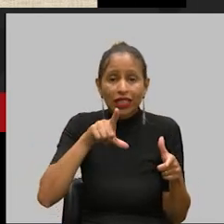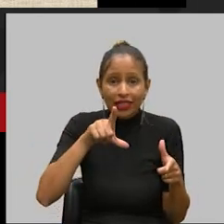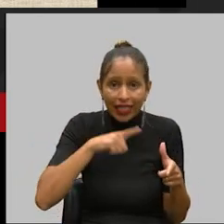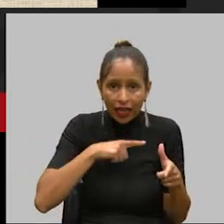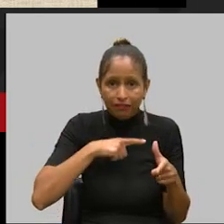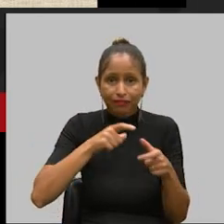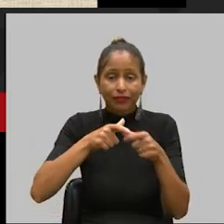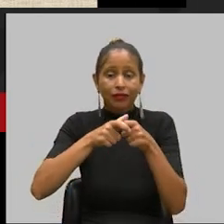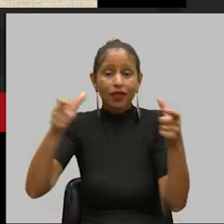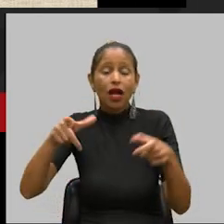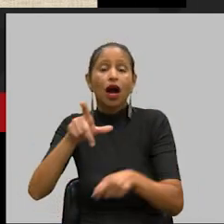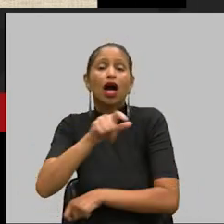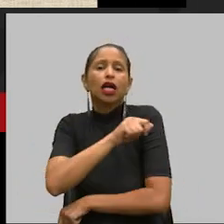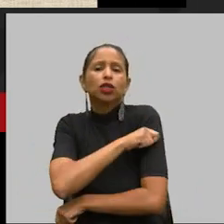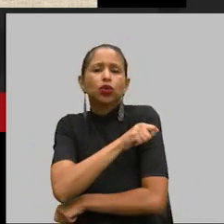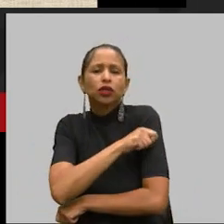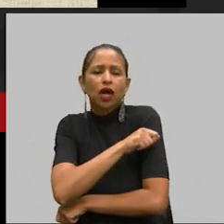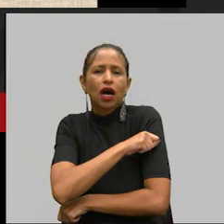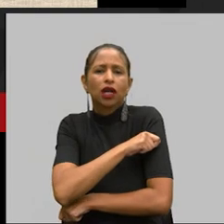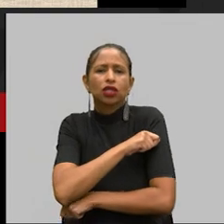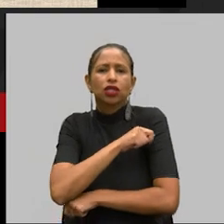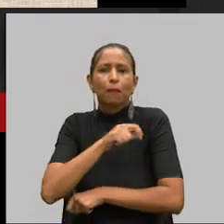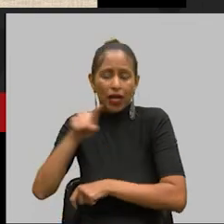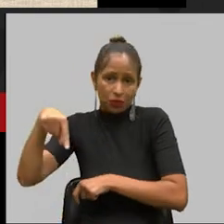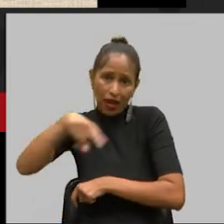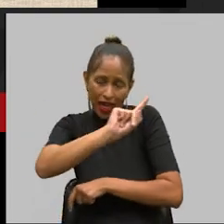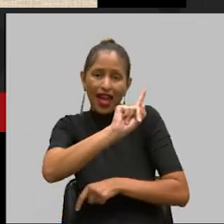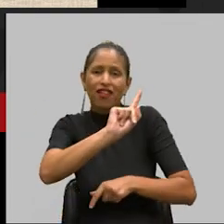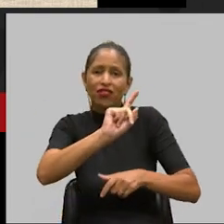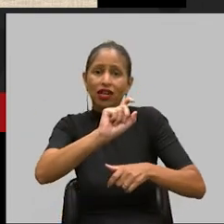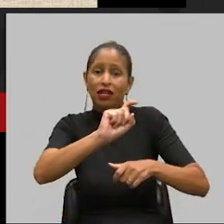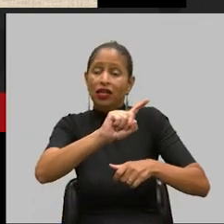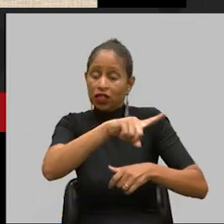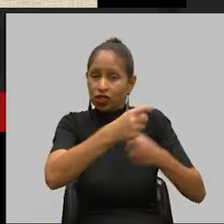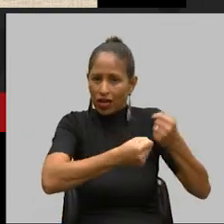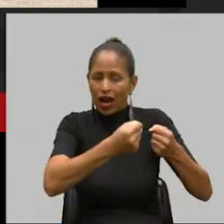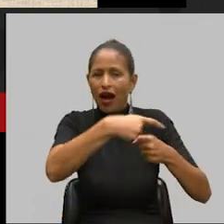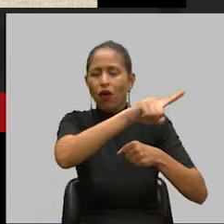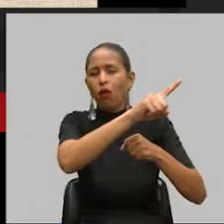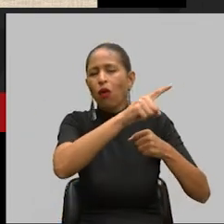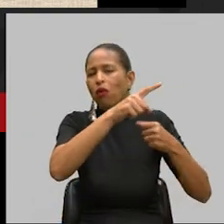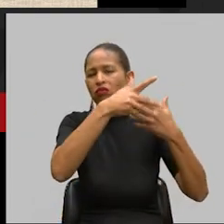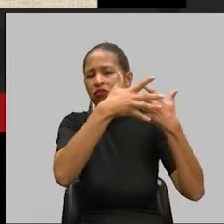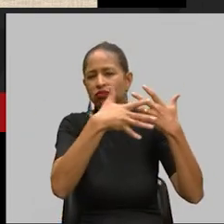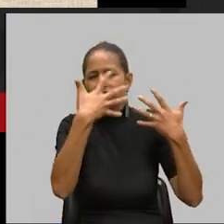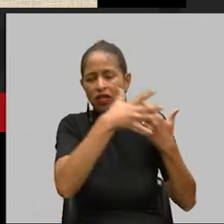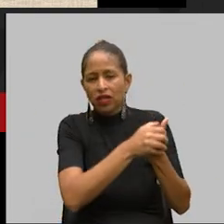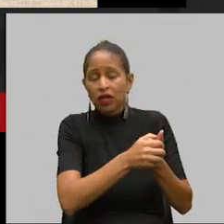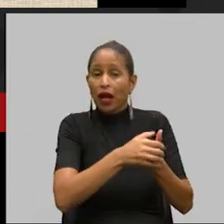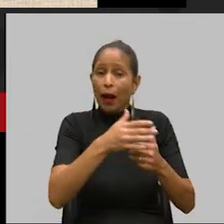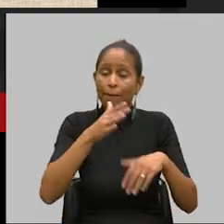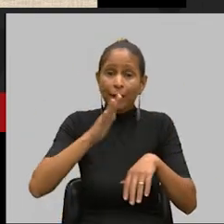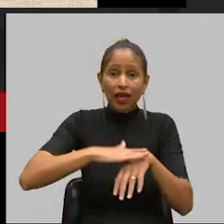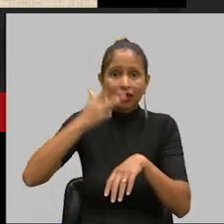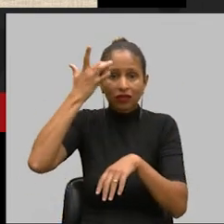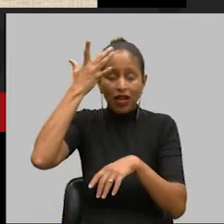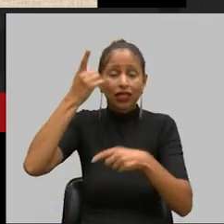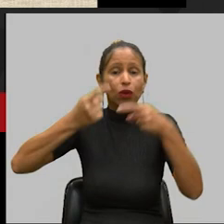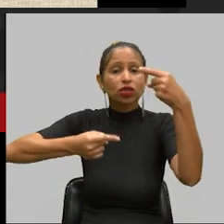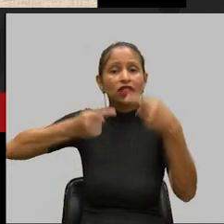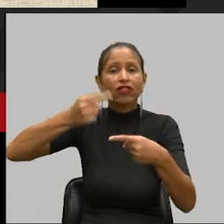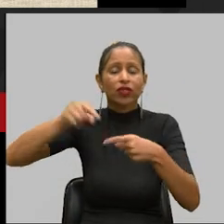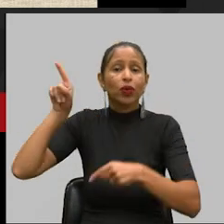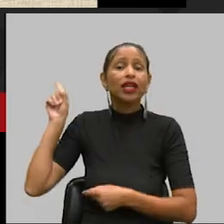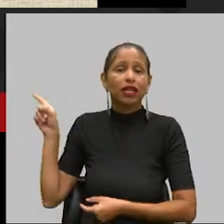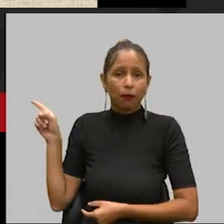maioria de estudantes mesmo que sejam transportados que estejam na escola é mais fácil para você fazer uma política Esse é um Desafio aqui